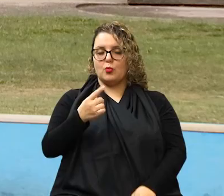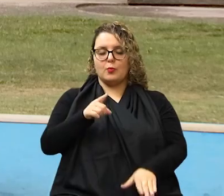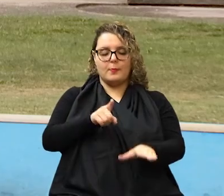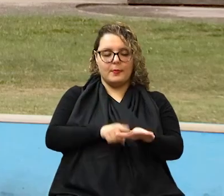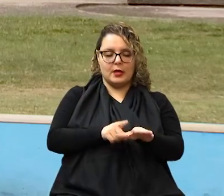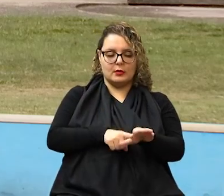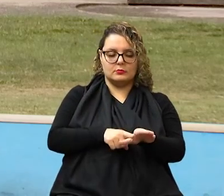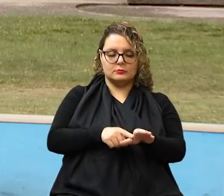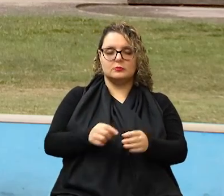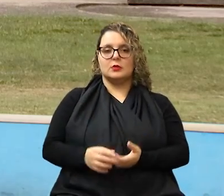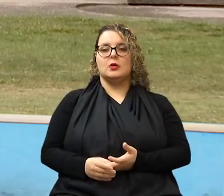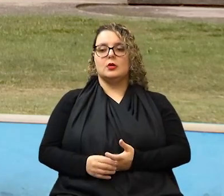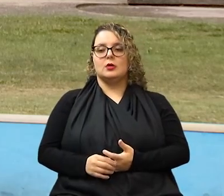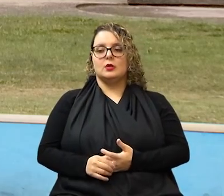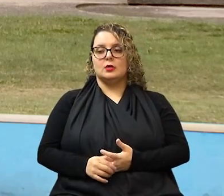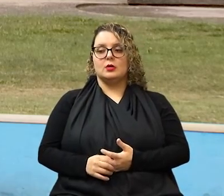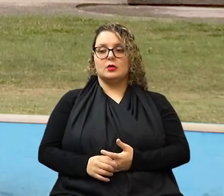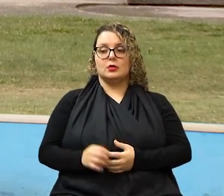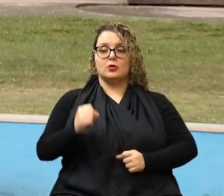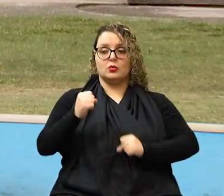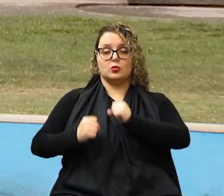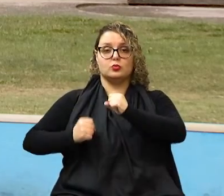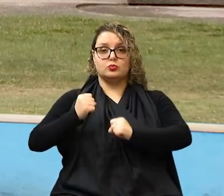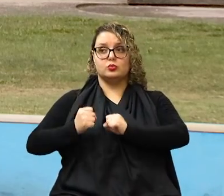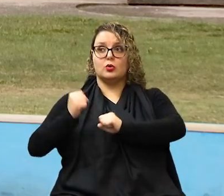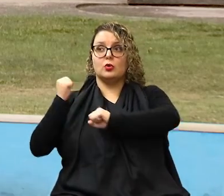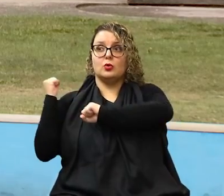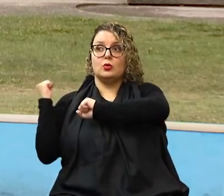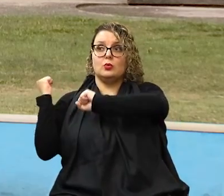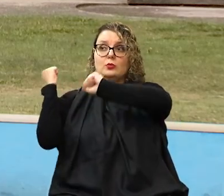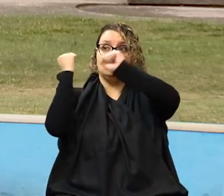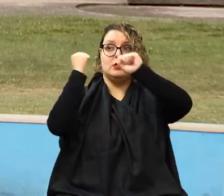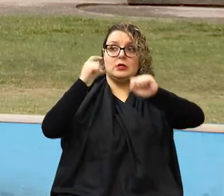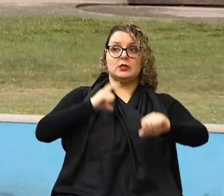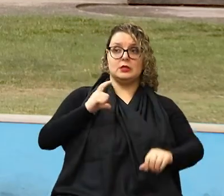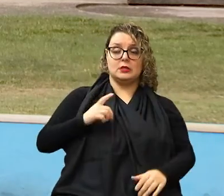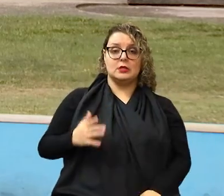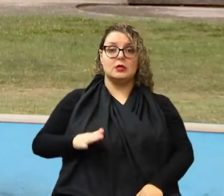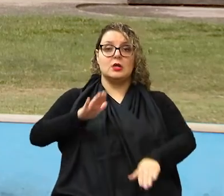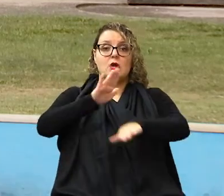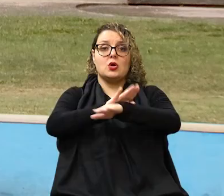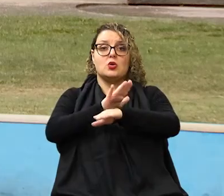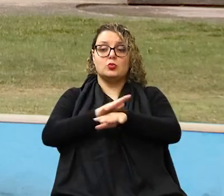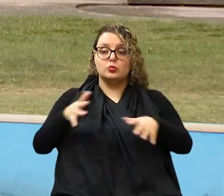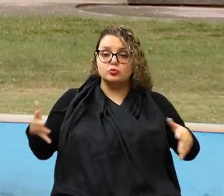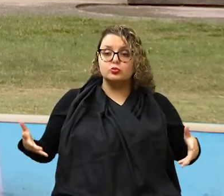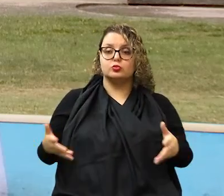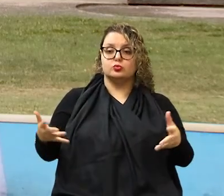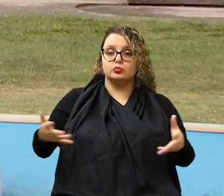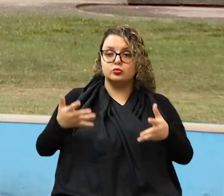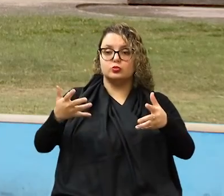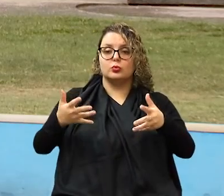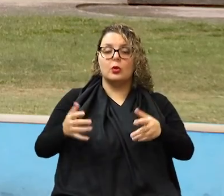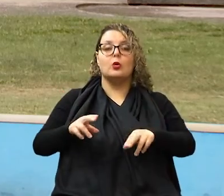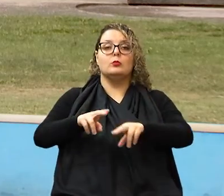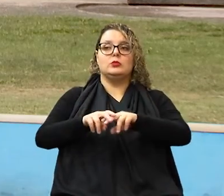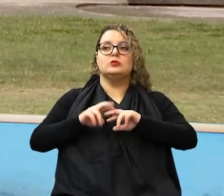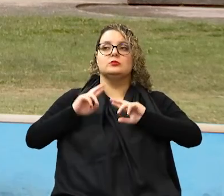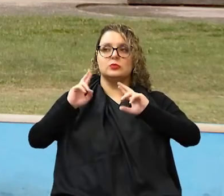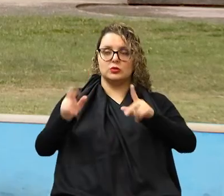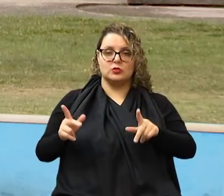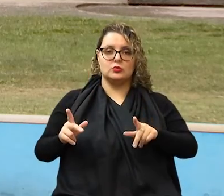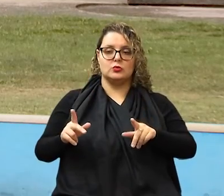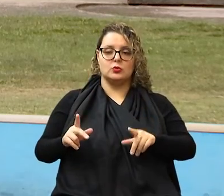pé só. E o salto com vara é o único que tem um implemento, ou seja, você tem uma vara que ajuda na impulsão, por isso